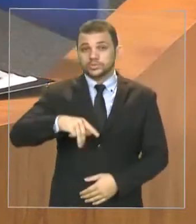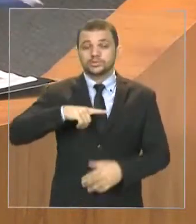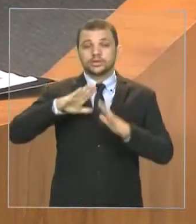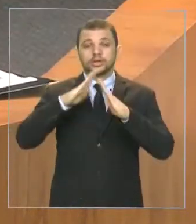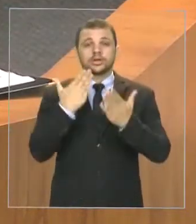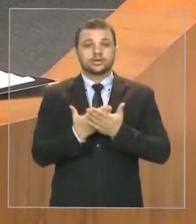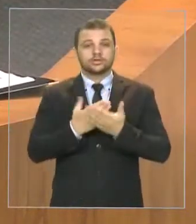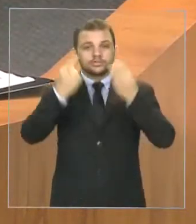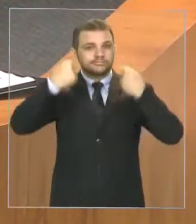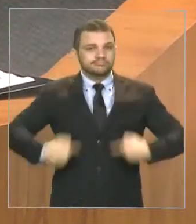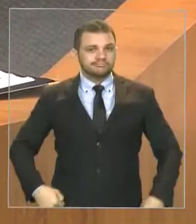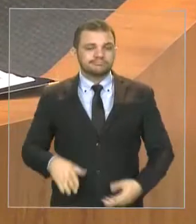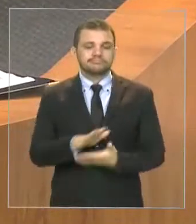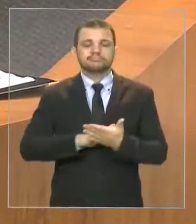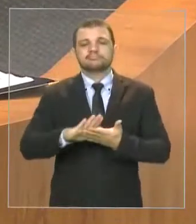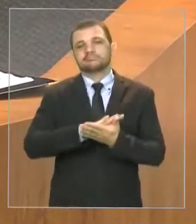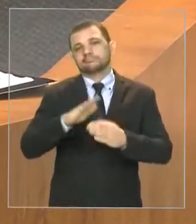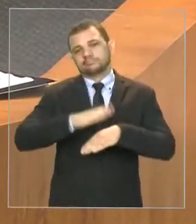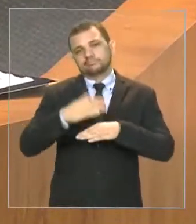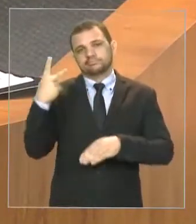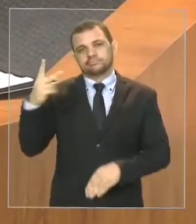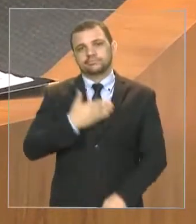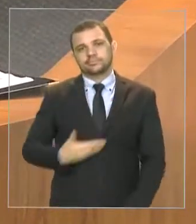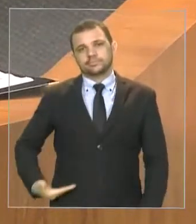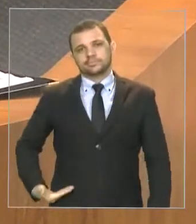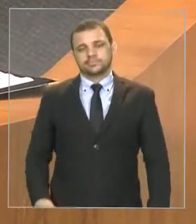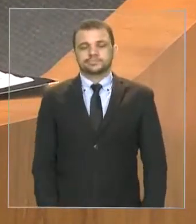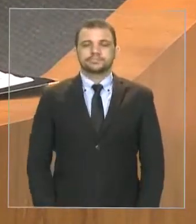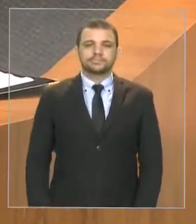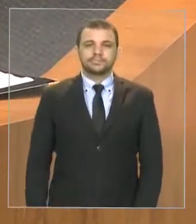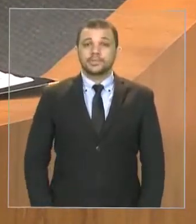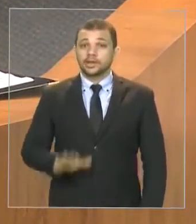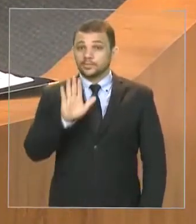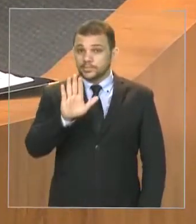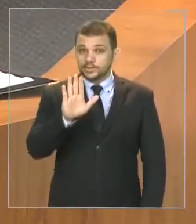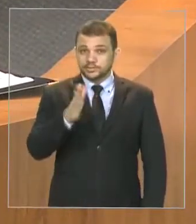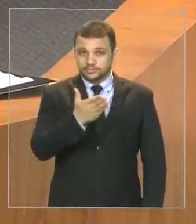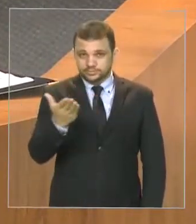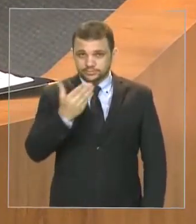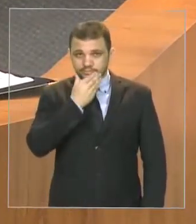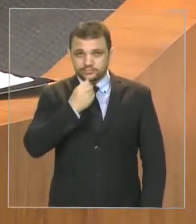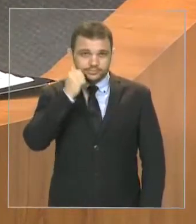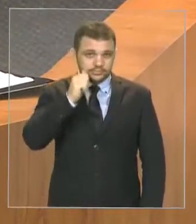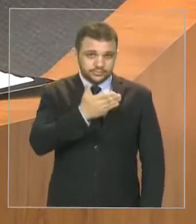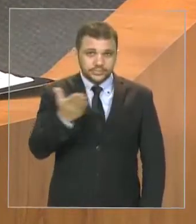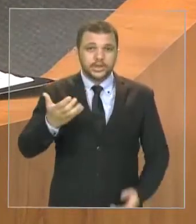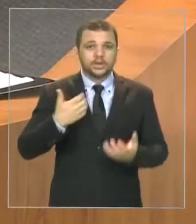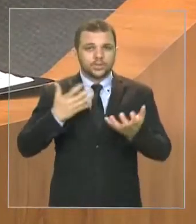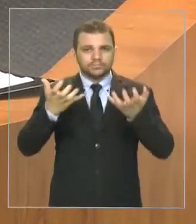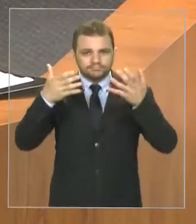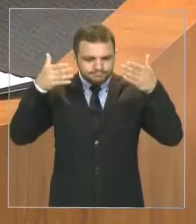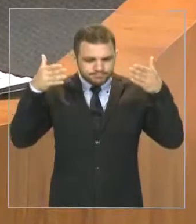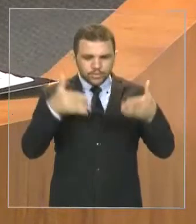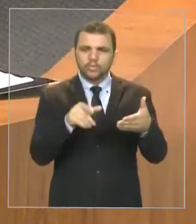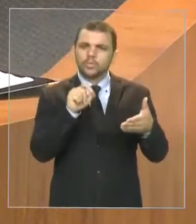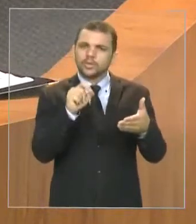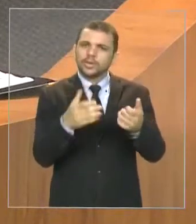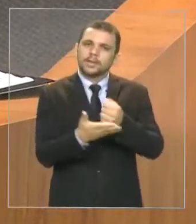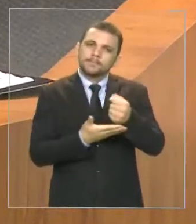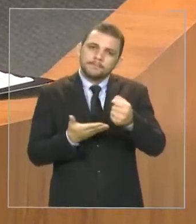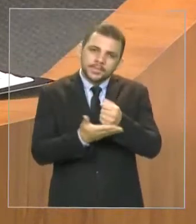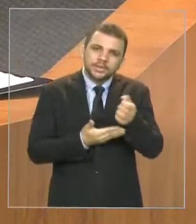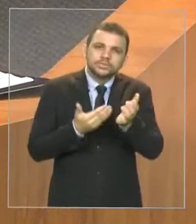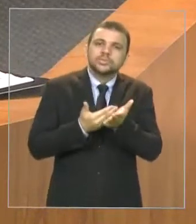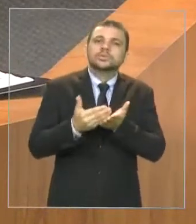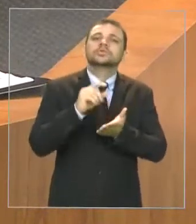Dino. Mas, senhoras e senhores, eu quero me ater à base inicial, que são as